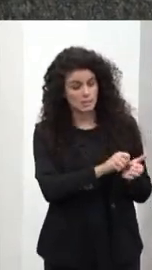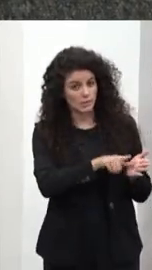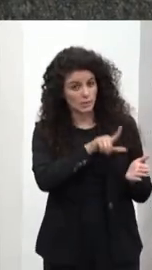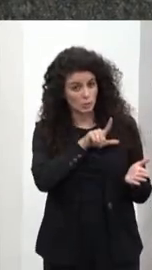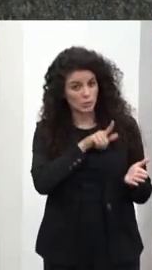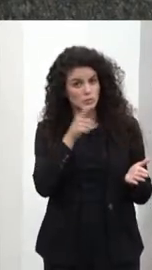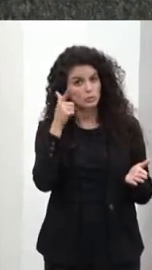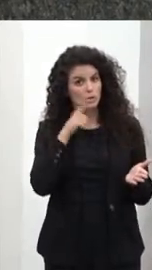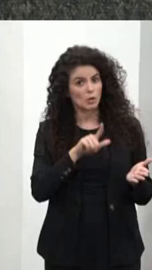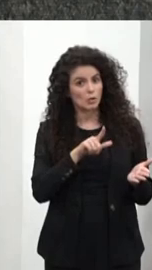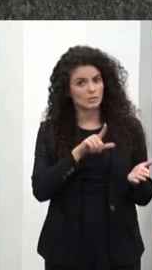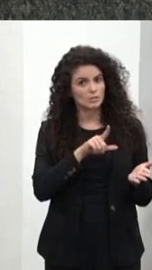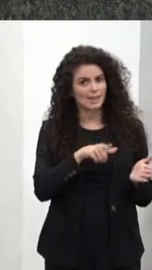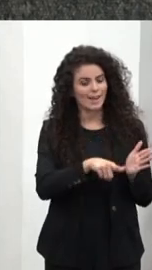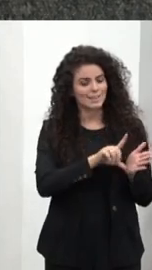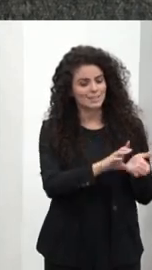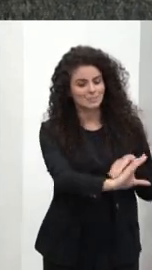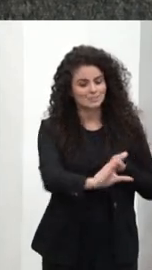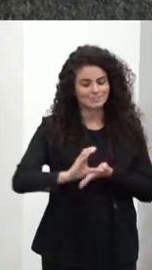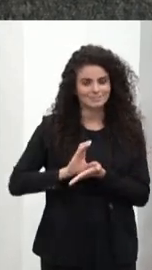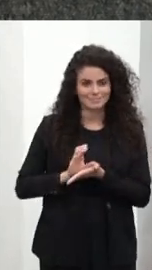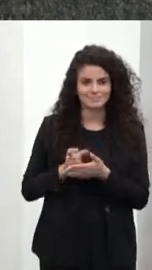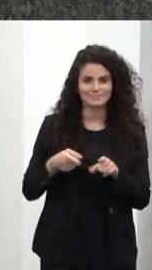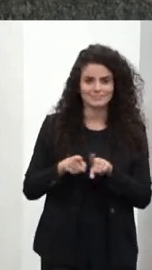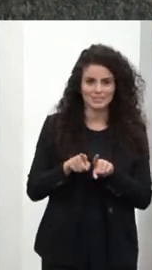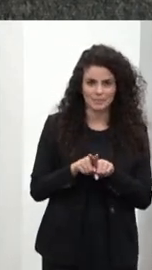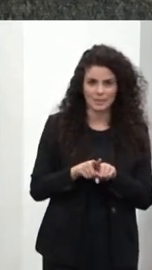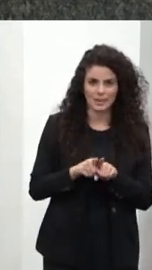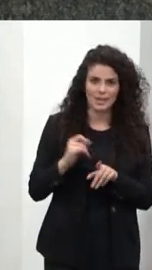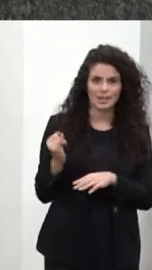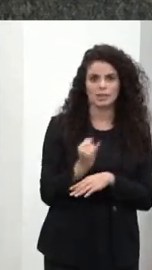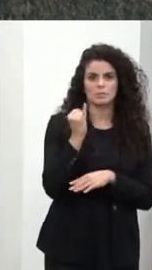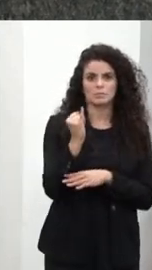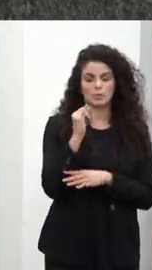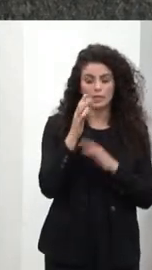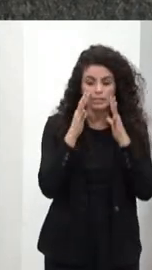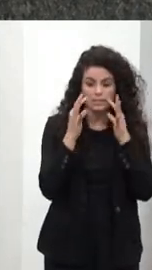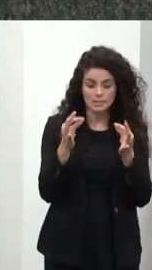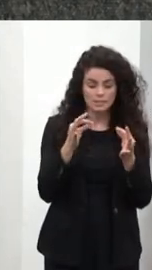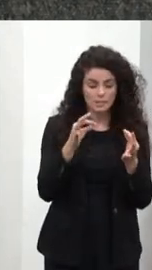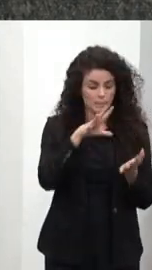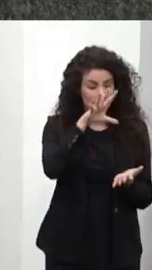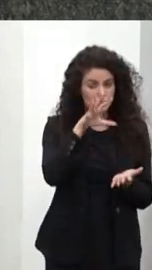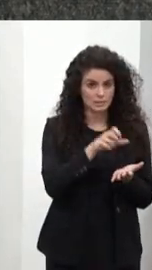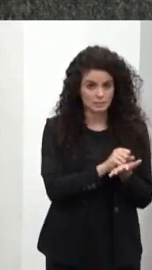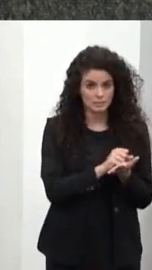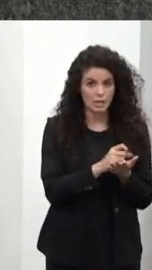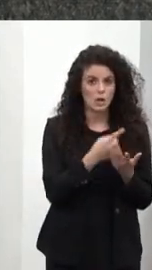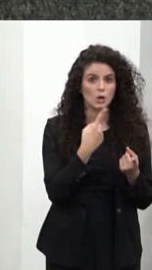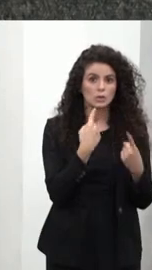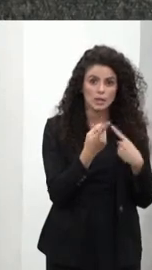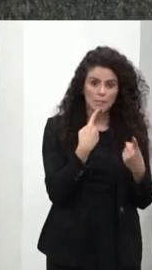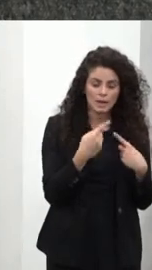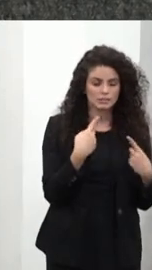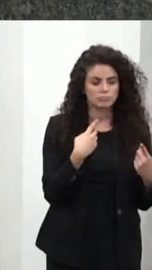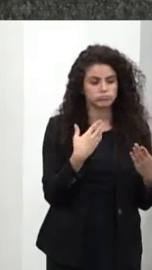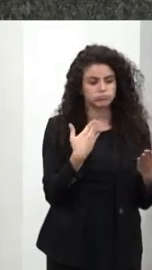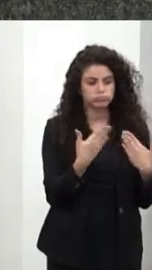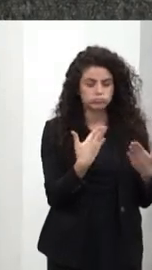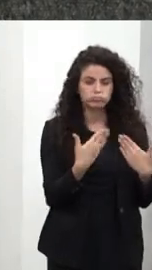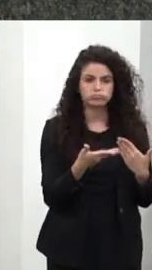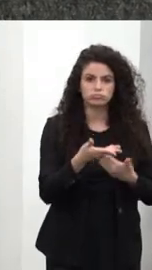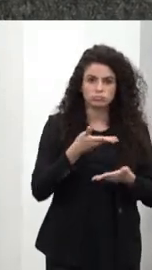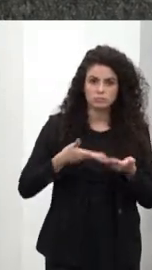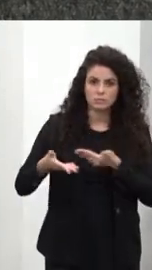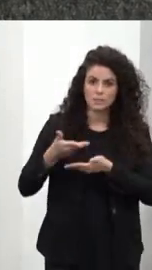vão receber antes hoje recursos então é sempre aquela Linha Tênue né de promover diálogo promover debate mas ao mesmo